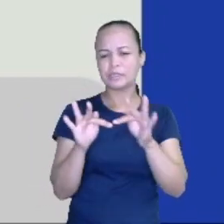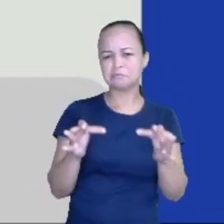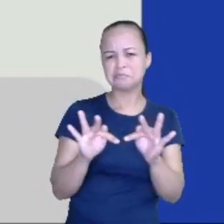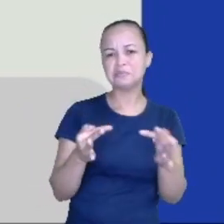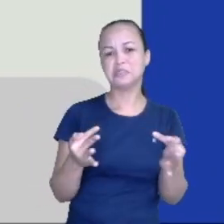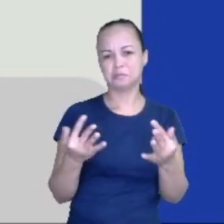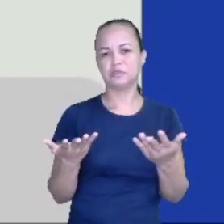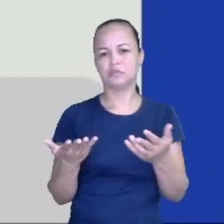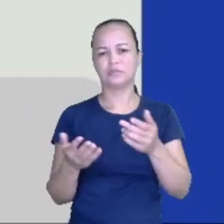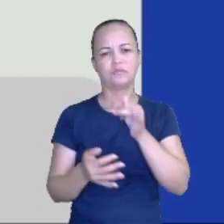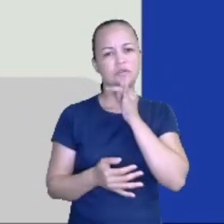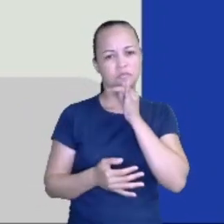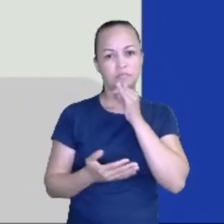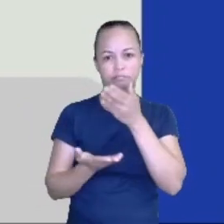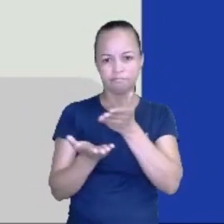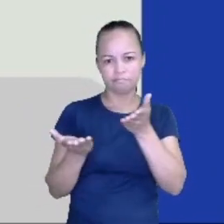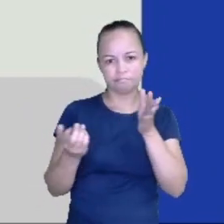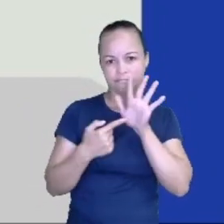exemplo?